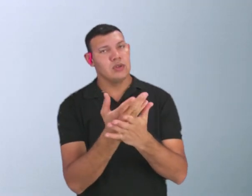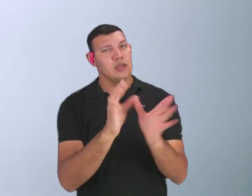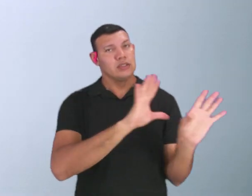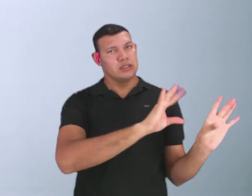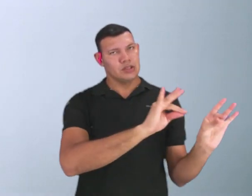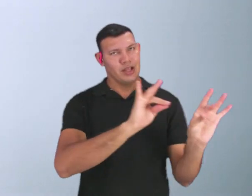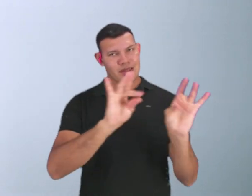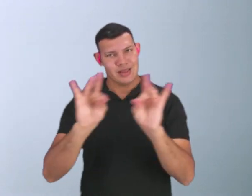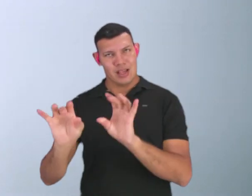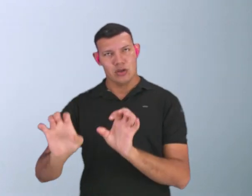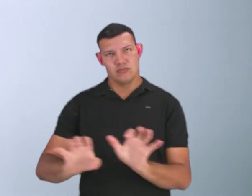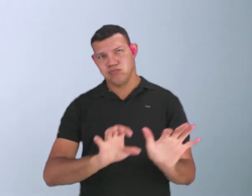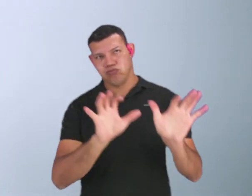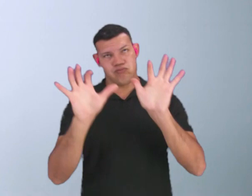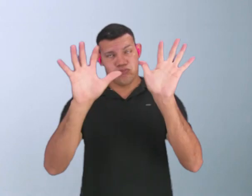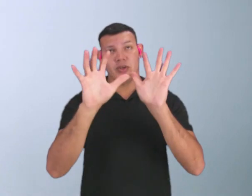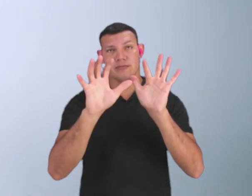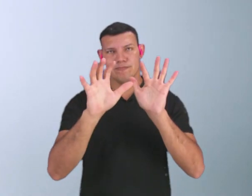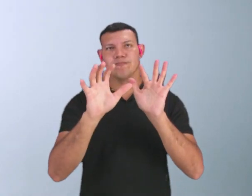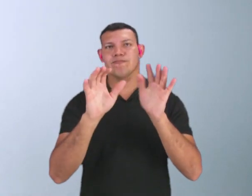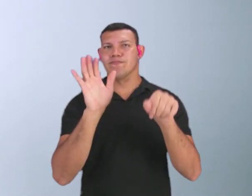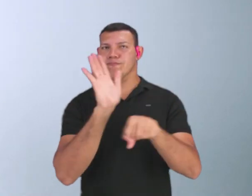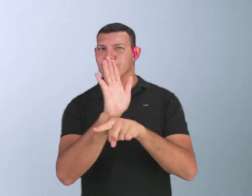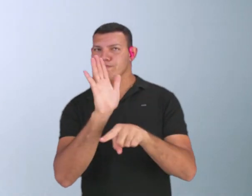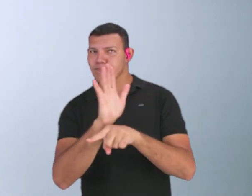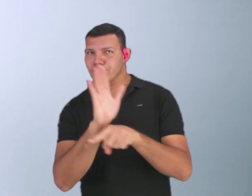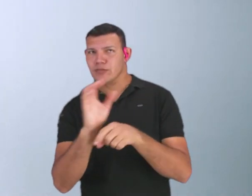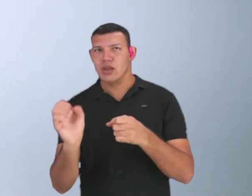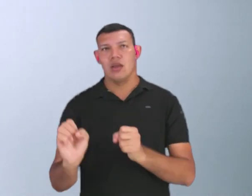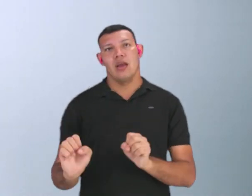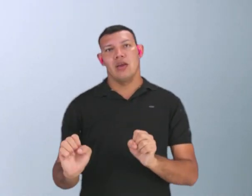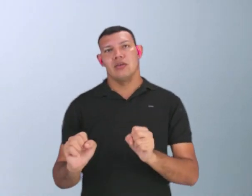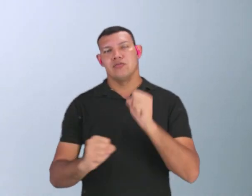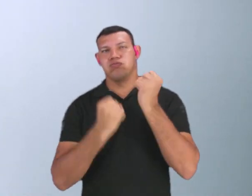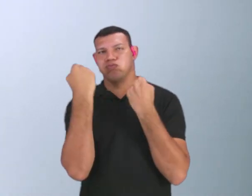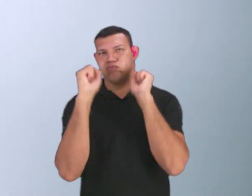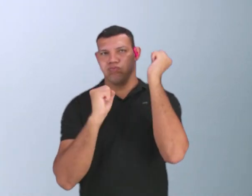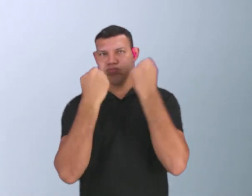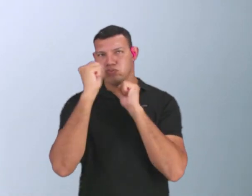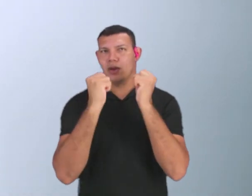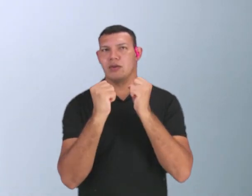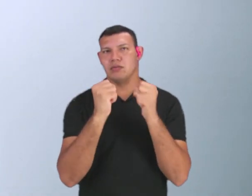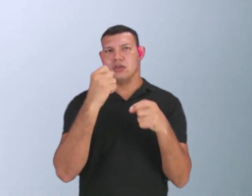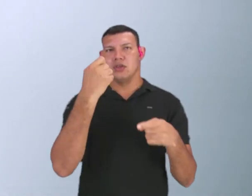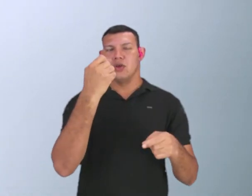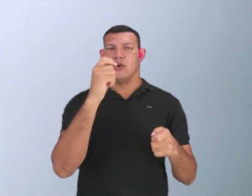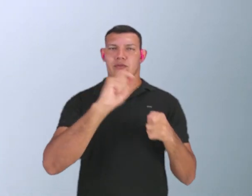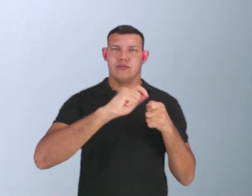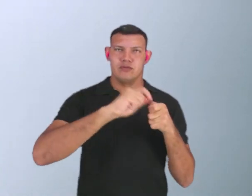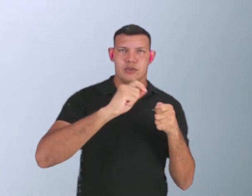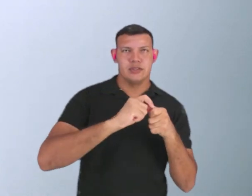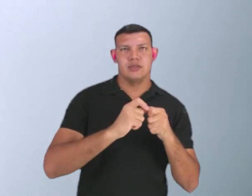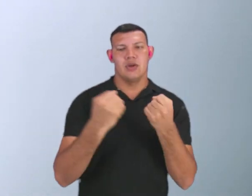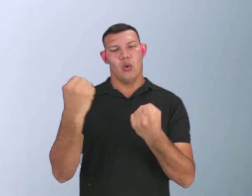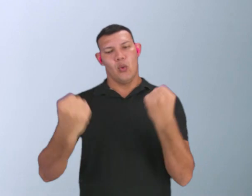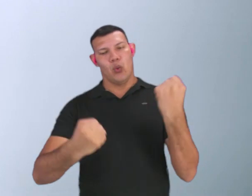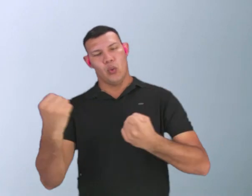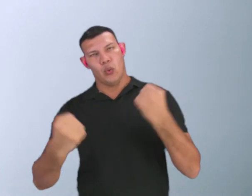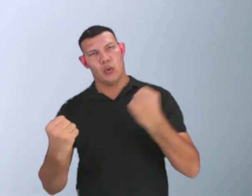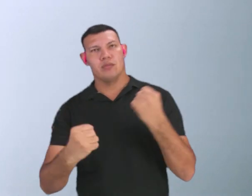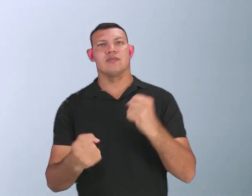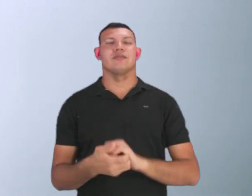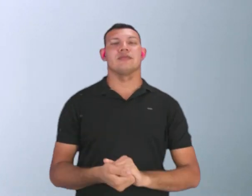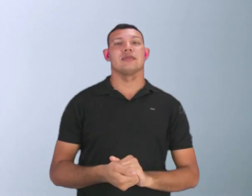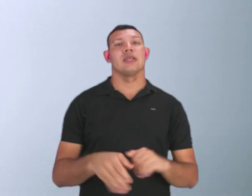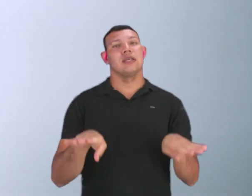ajuda, por exemplo, na indústria, a construir carros, materiais, por exemplo, nos sistemas de amortecedores. O